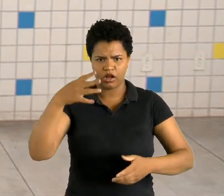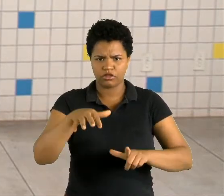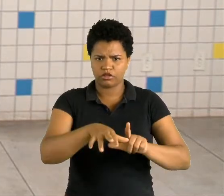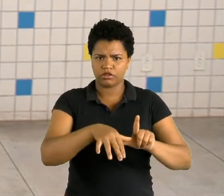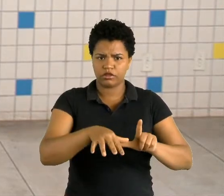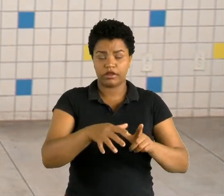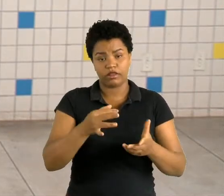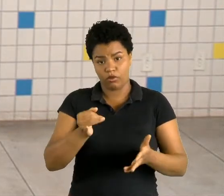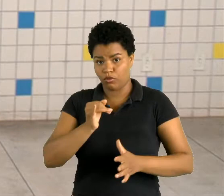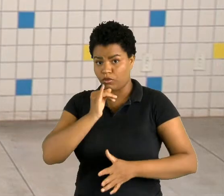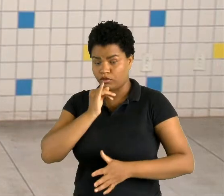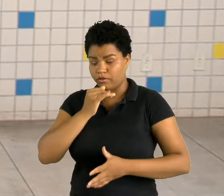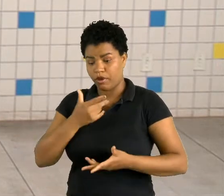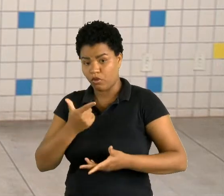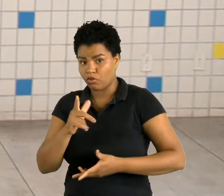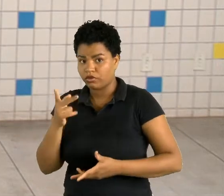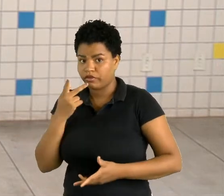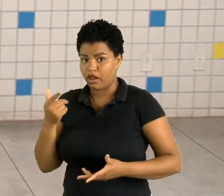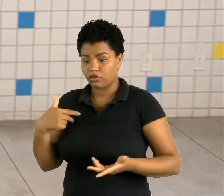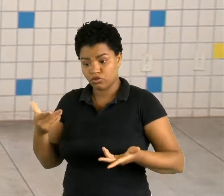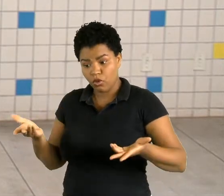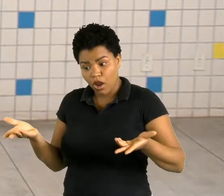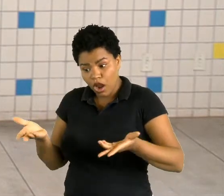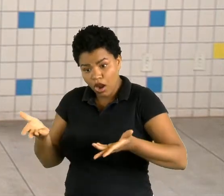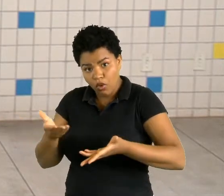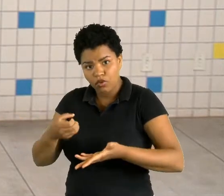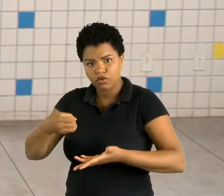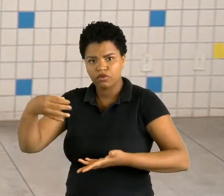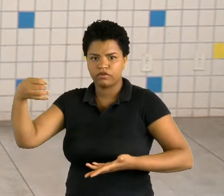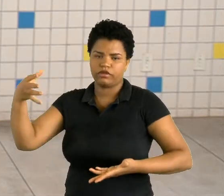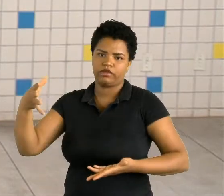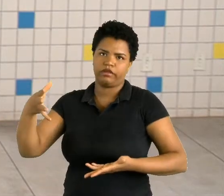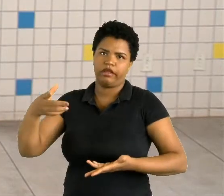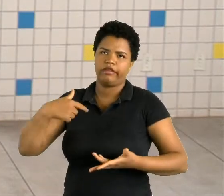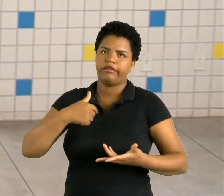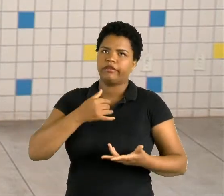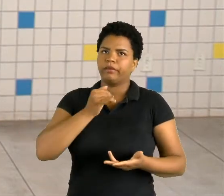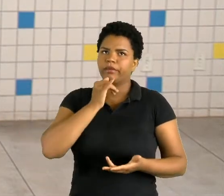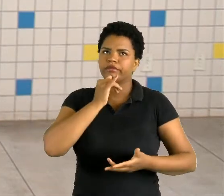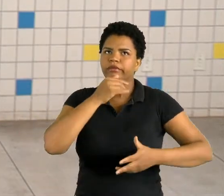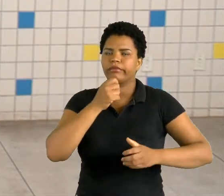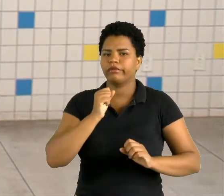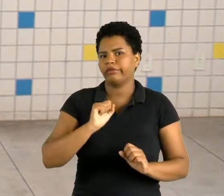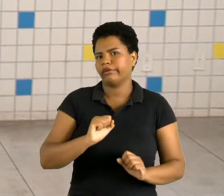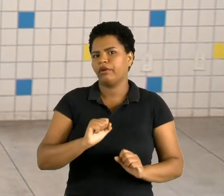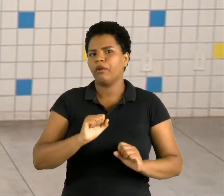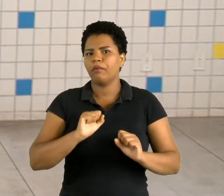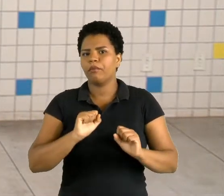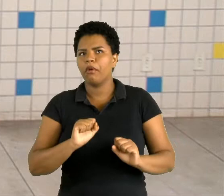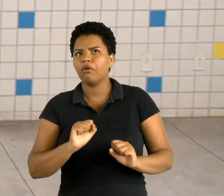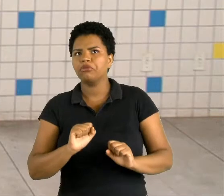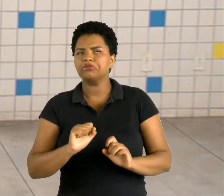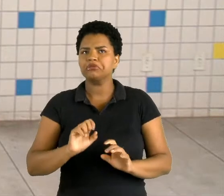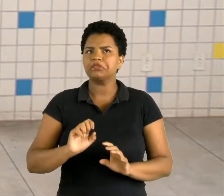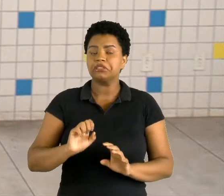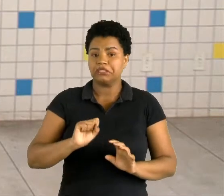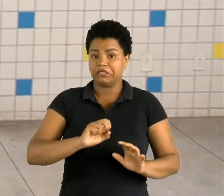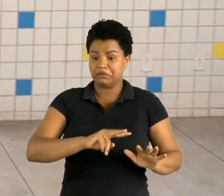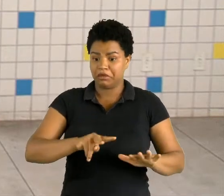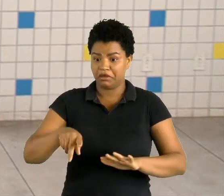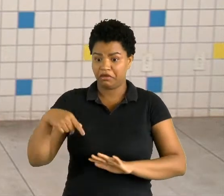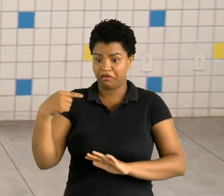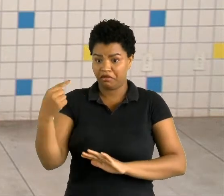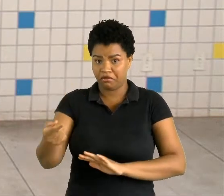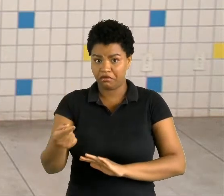Não quer dizer que ano que vem eu vá viajar novamente, não quer dizer que na semana que vem eu estarei viajando ainda. É algo que está acontecendo ali num período